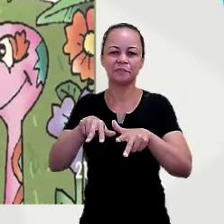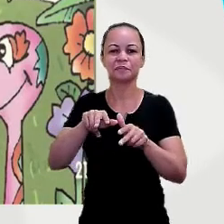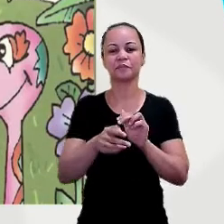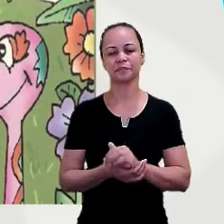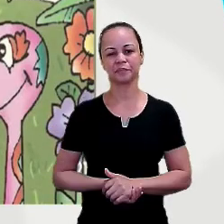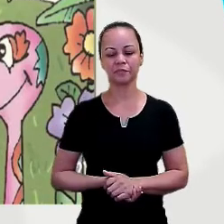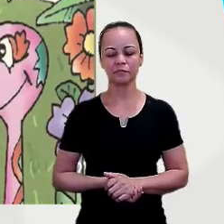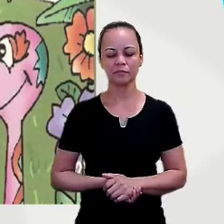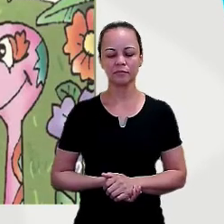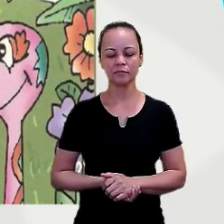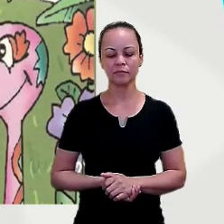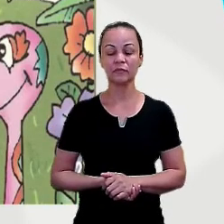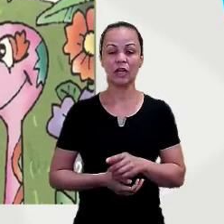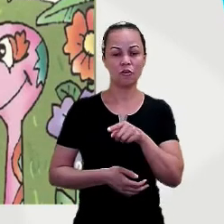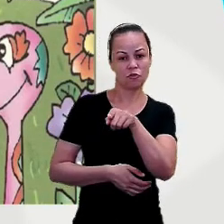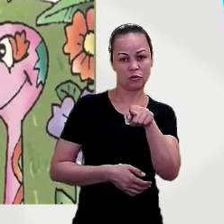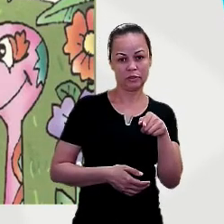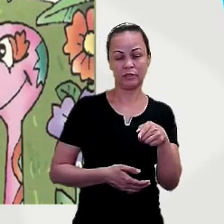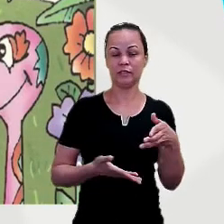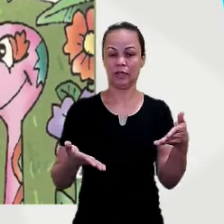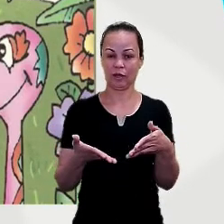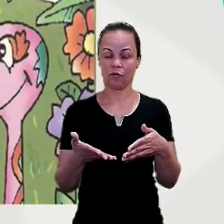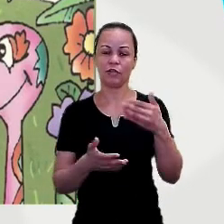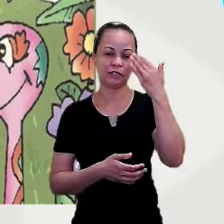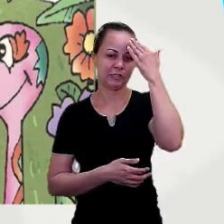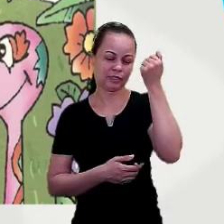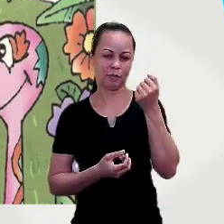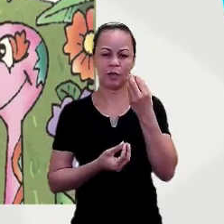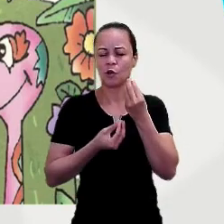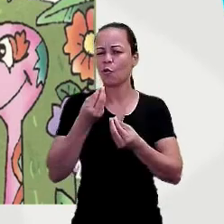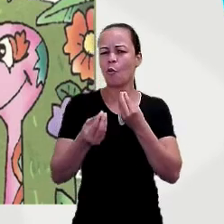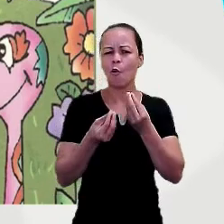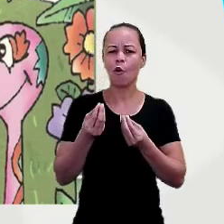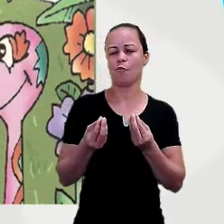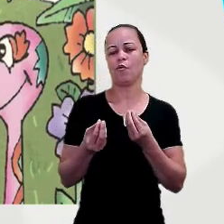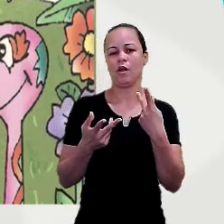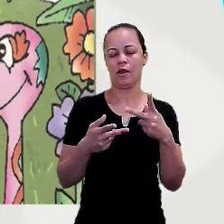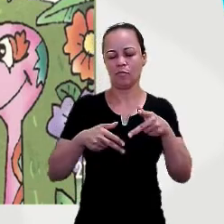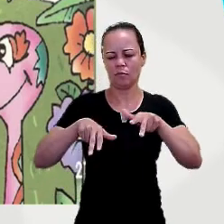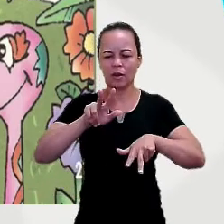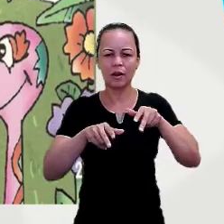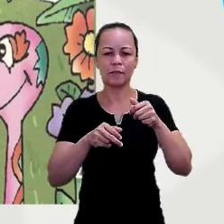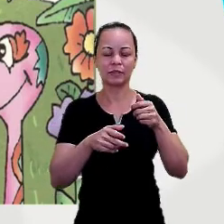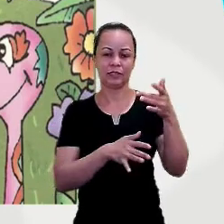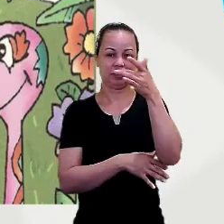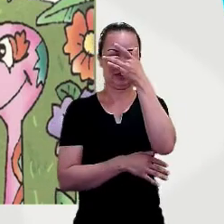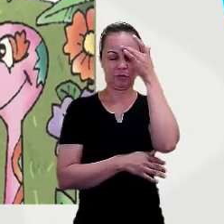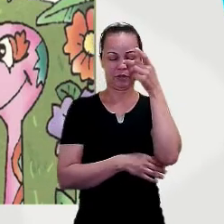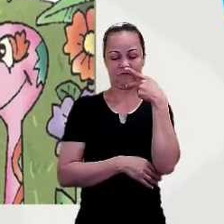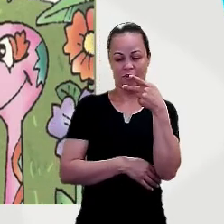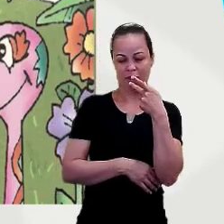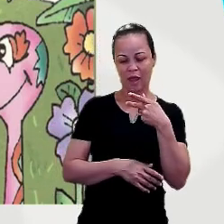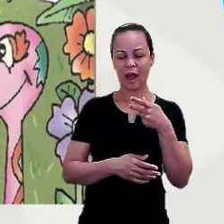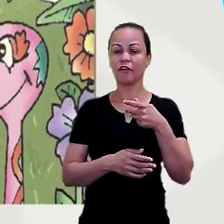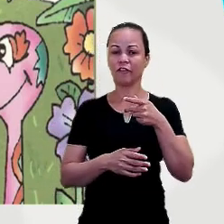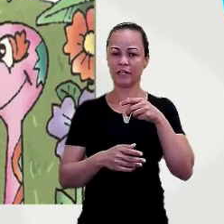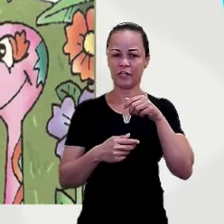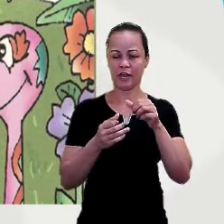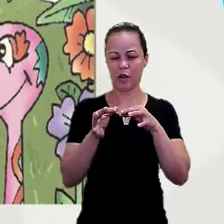Vocês agora já sabem como era o camaleão. Bastava que alguém falasse, mudava de opinião.